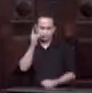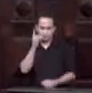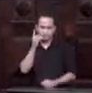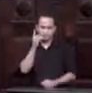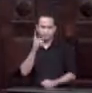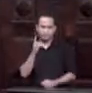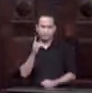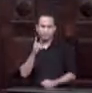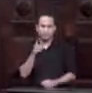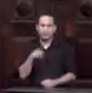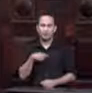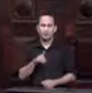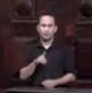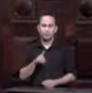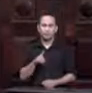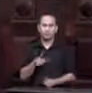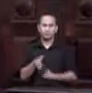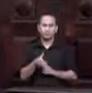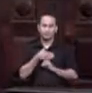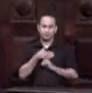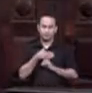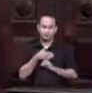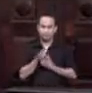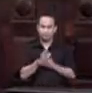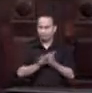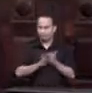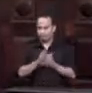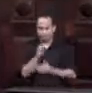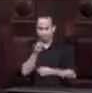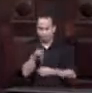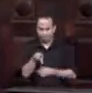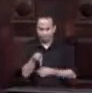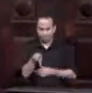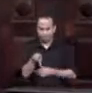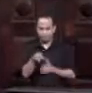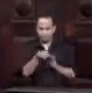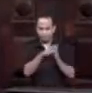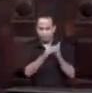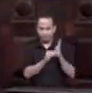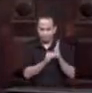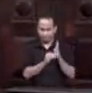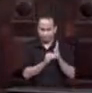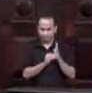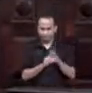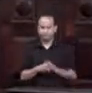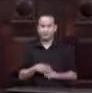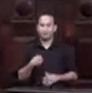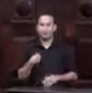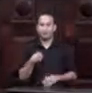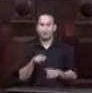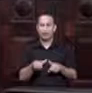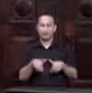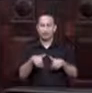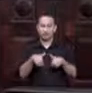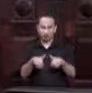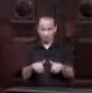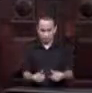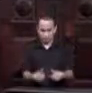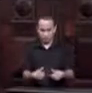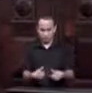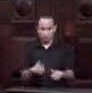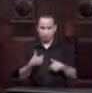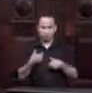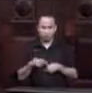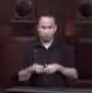nossas emendas, nenhuma delas aprovadas. Emendas, por exemplo, que mexiam no fundo do Tribunal de Justiça,